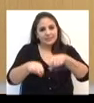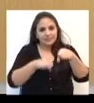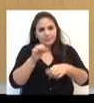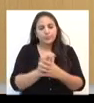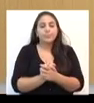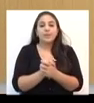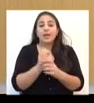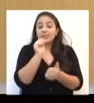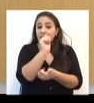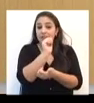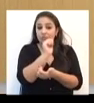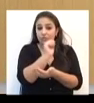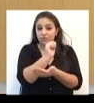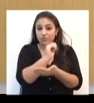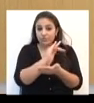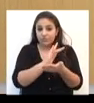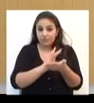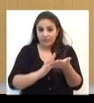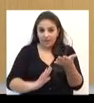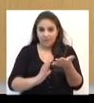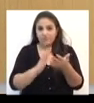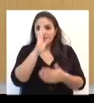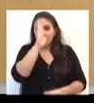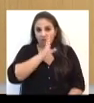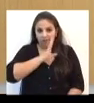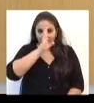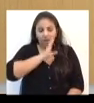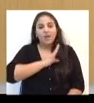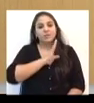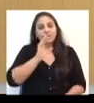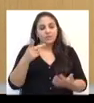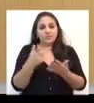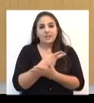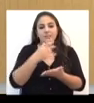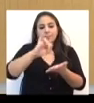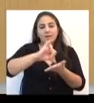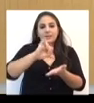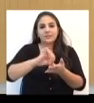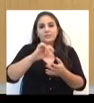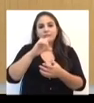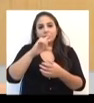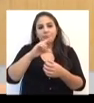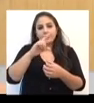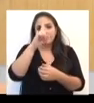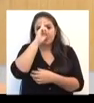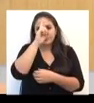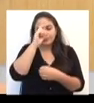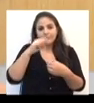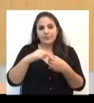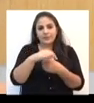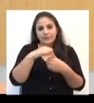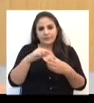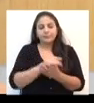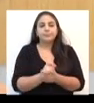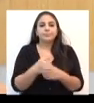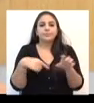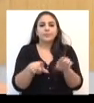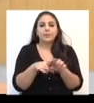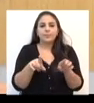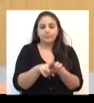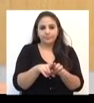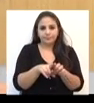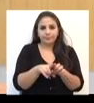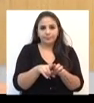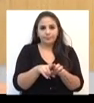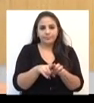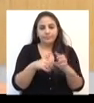e acontecem na praça do Hospital da Cidade, a partir das 3 horas da tarde. E o Parlamento Municipal